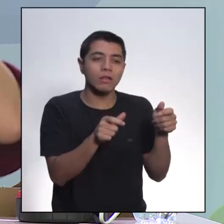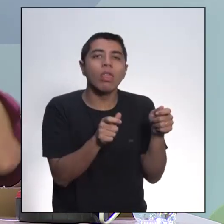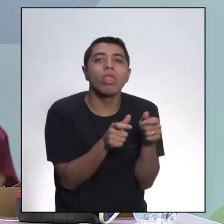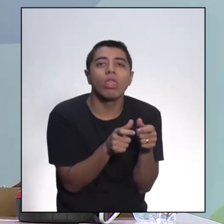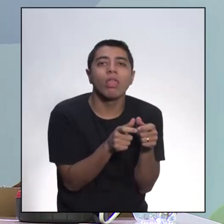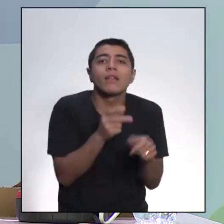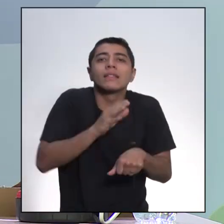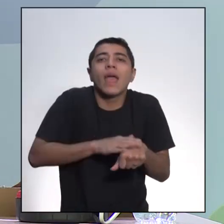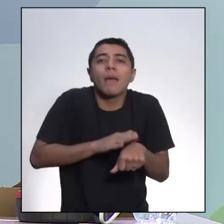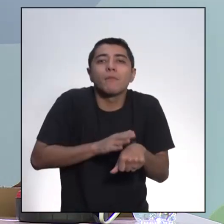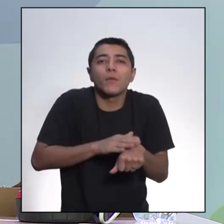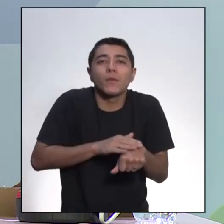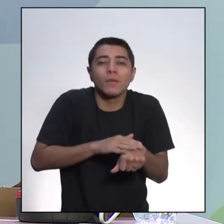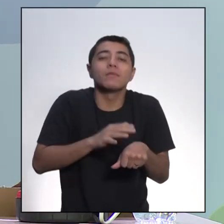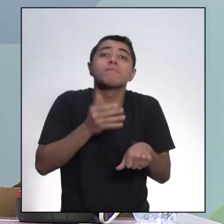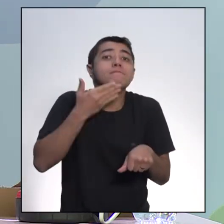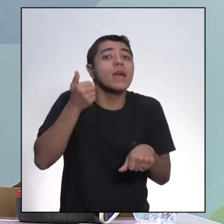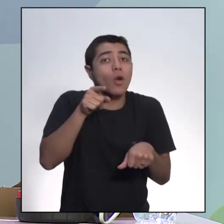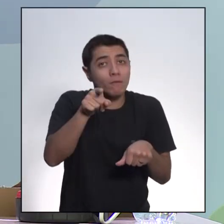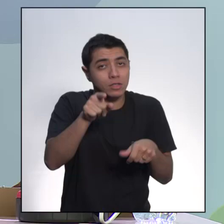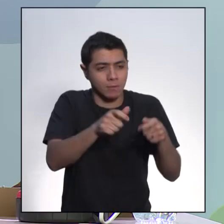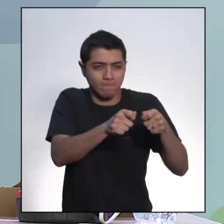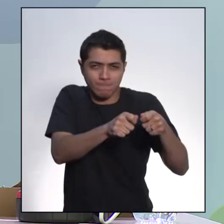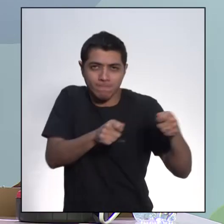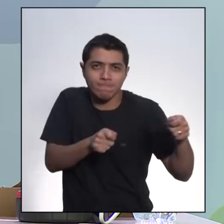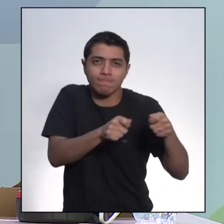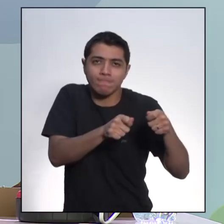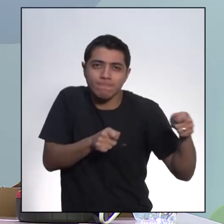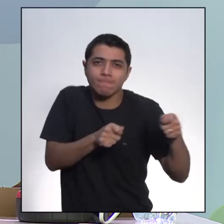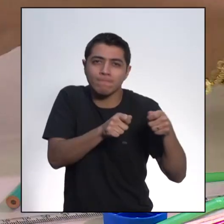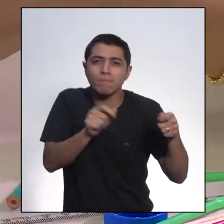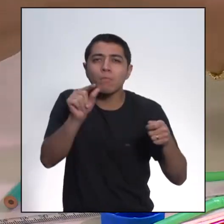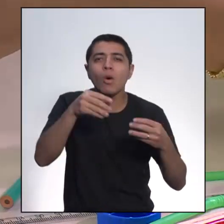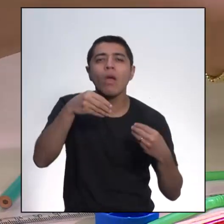utilizar o elástico, né?